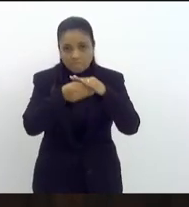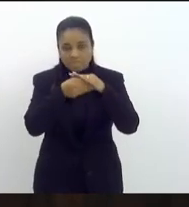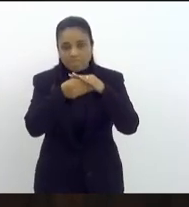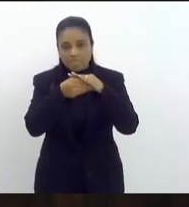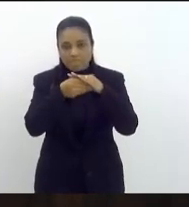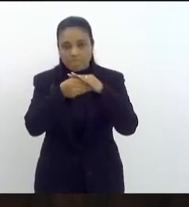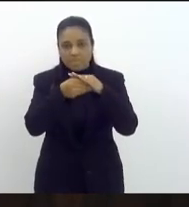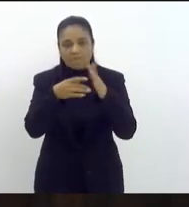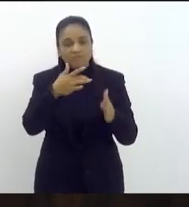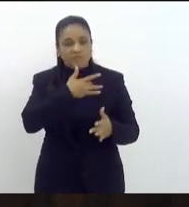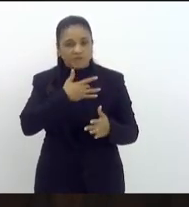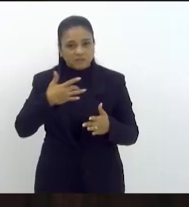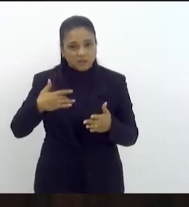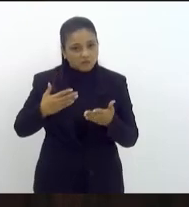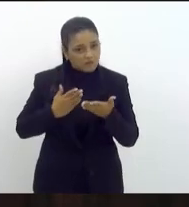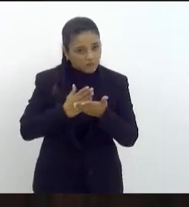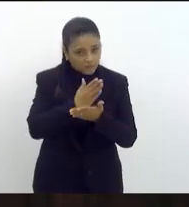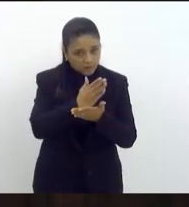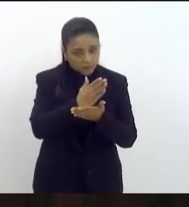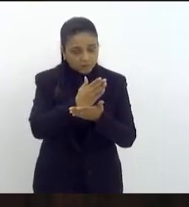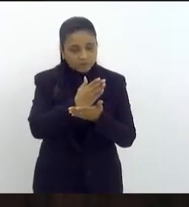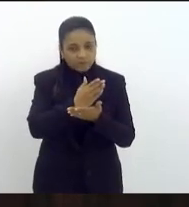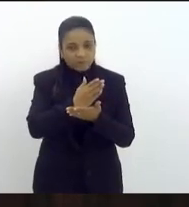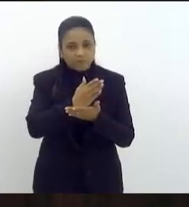de saúde favorável